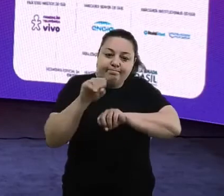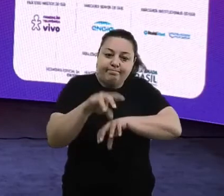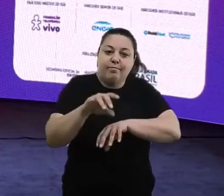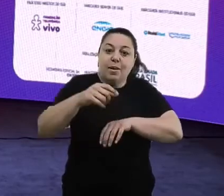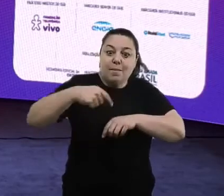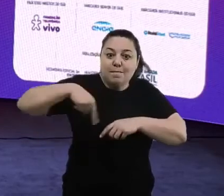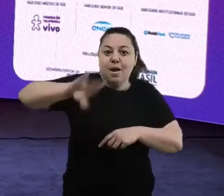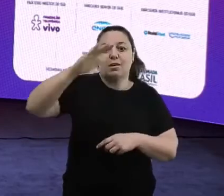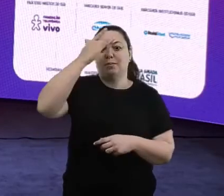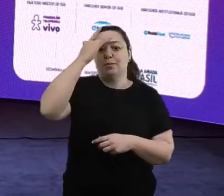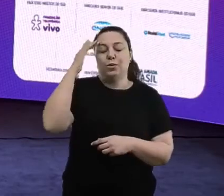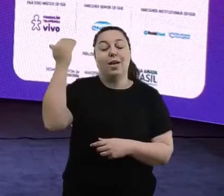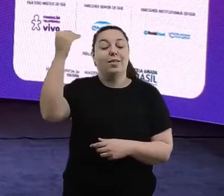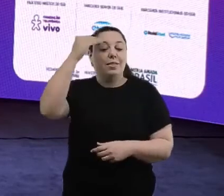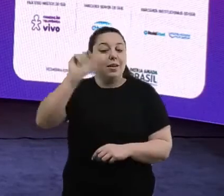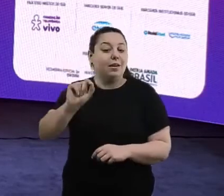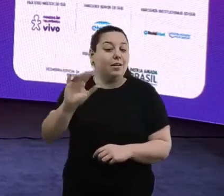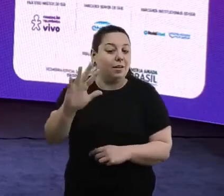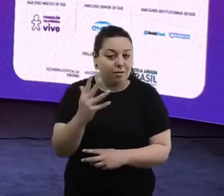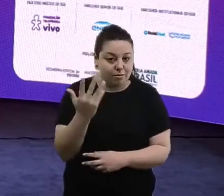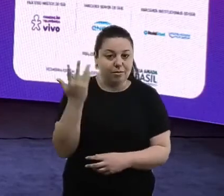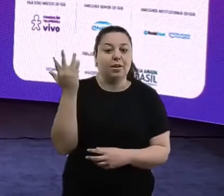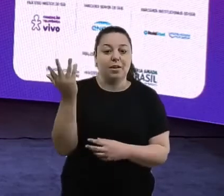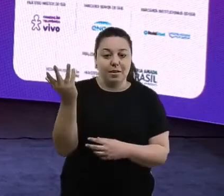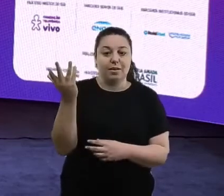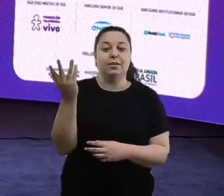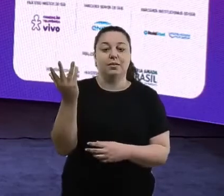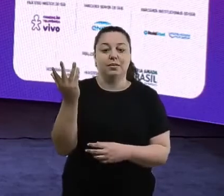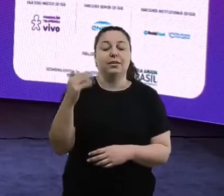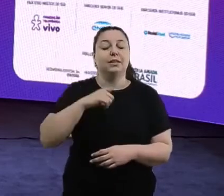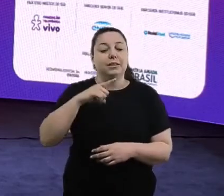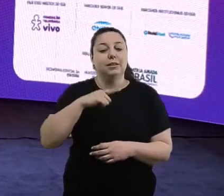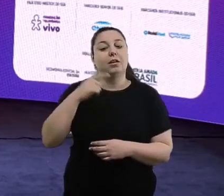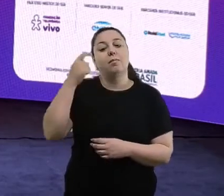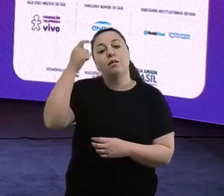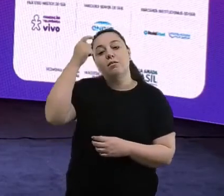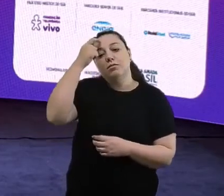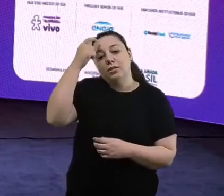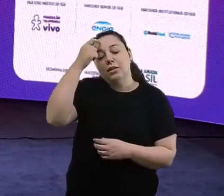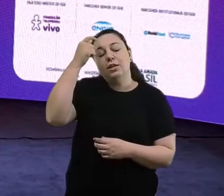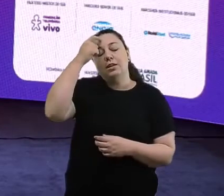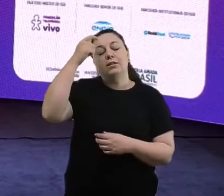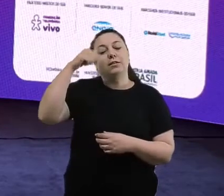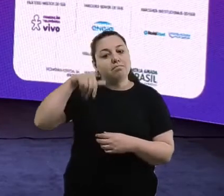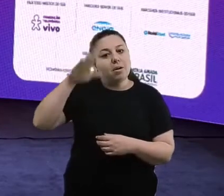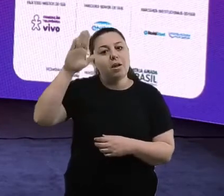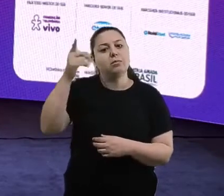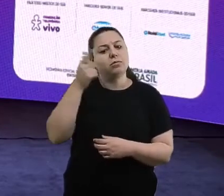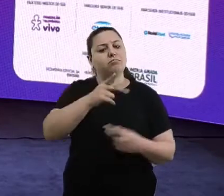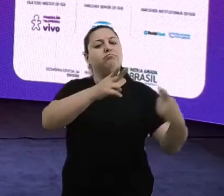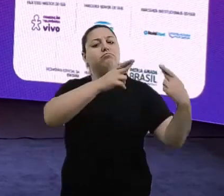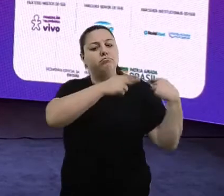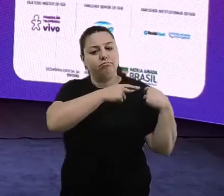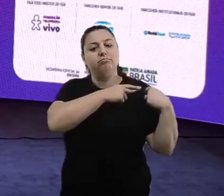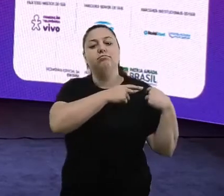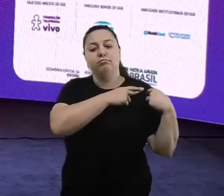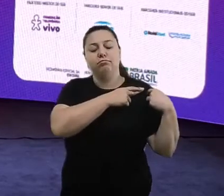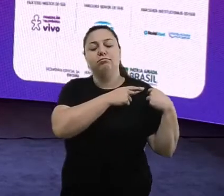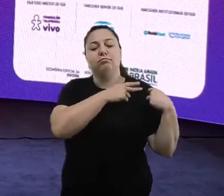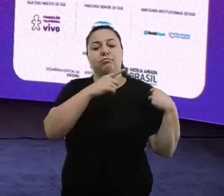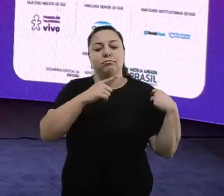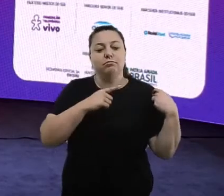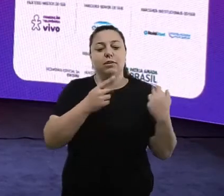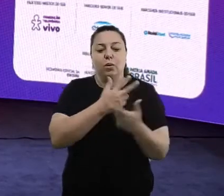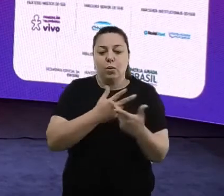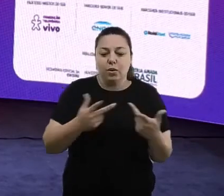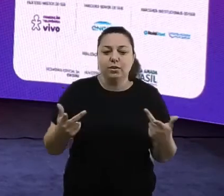acontecendo e possam ser, com essa consciência ampliada, ser responsáveis pelas ações que elas têm, né, nas interações